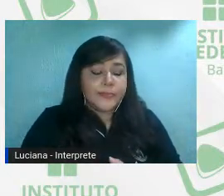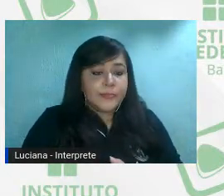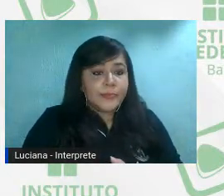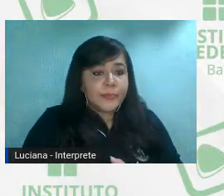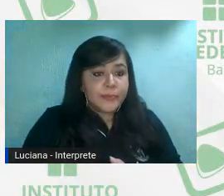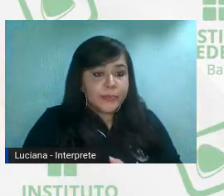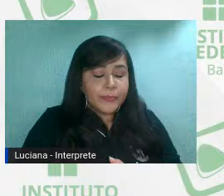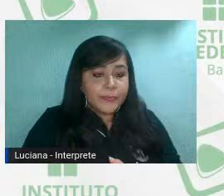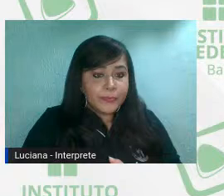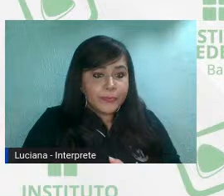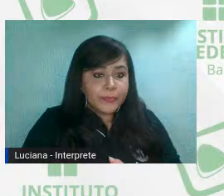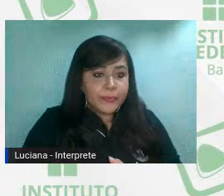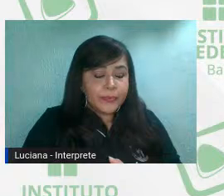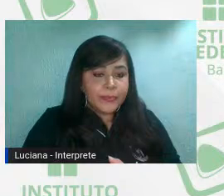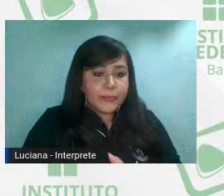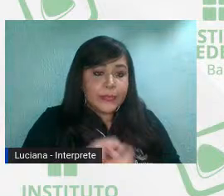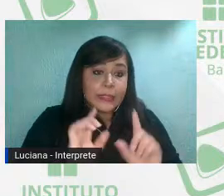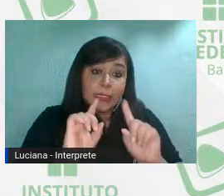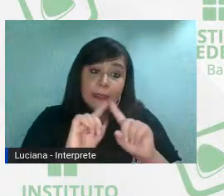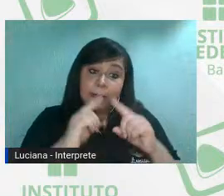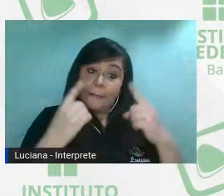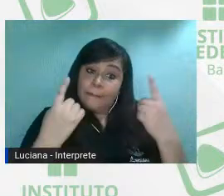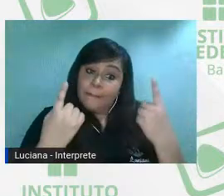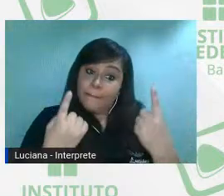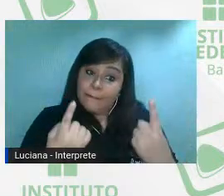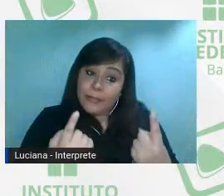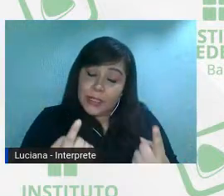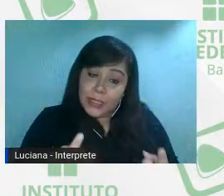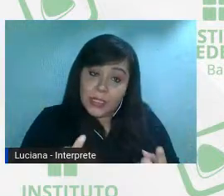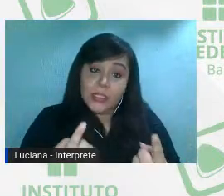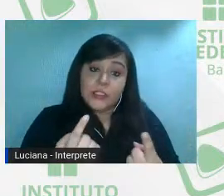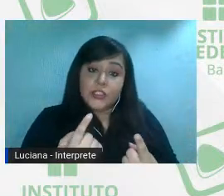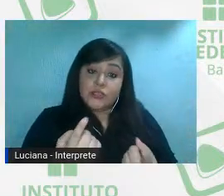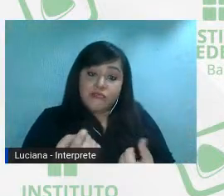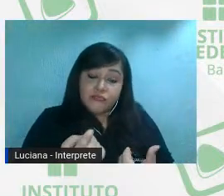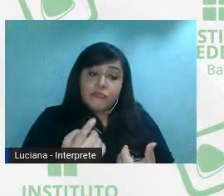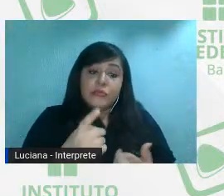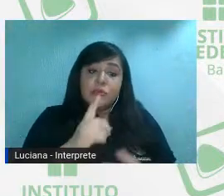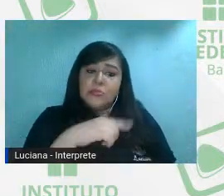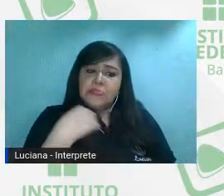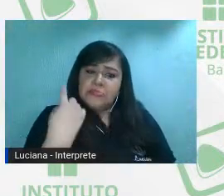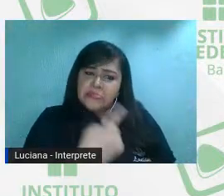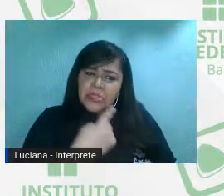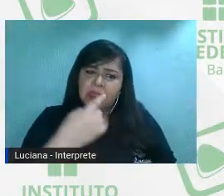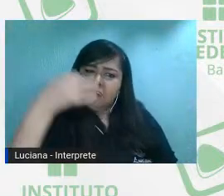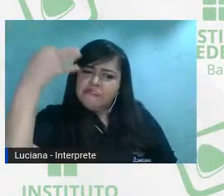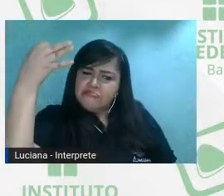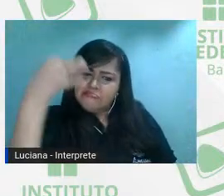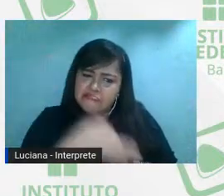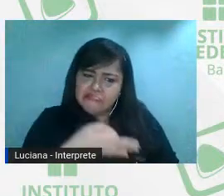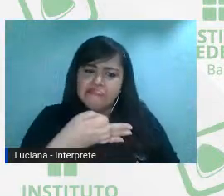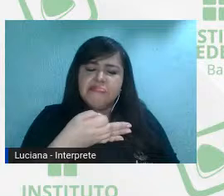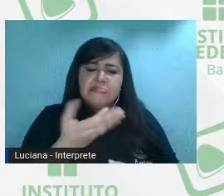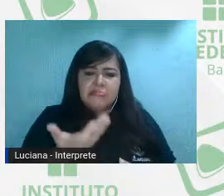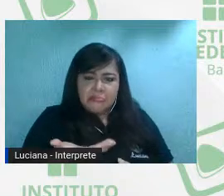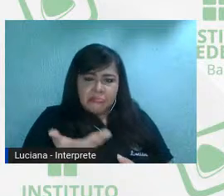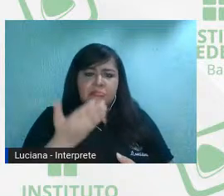Mas uma coisa que eu posso garantir é que nós tentamos considerar todo o desenvolvimento que